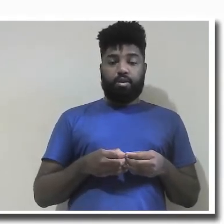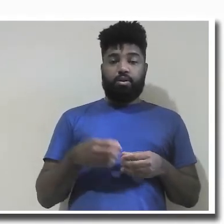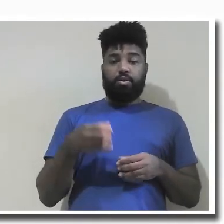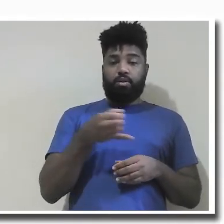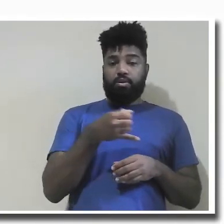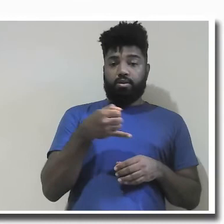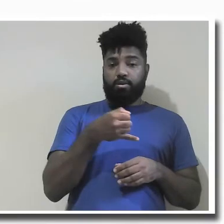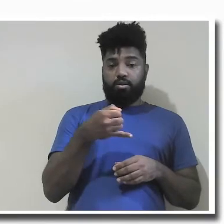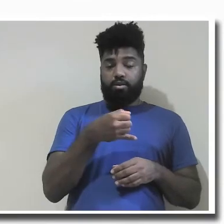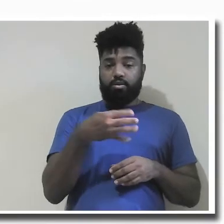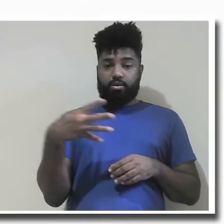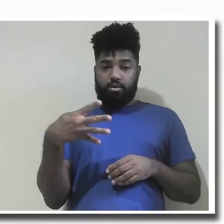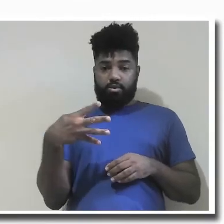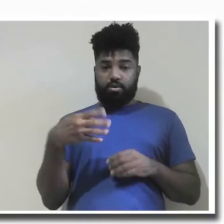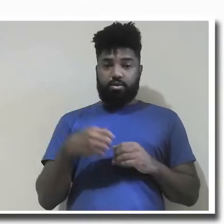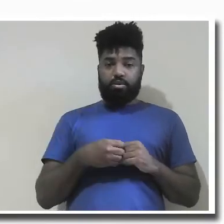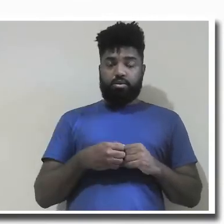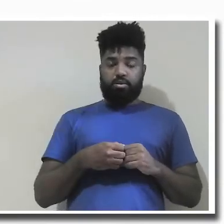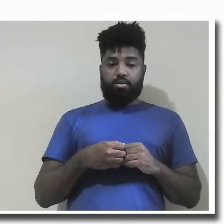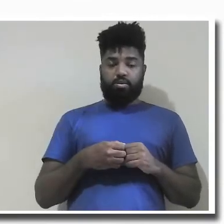Menos 4